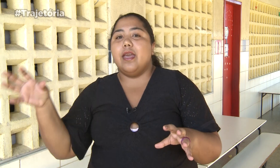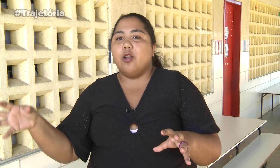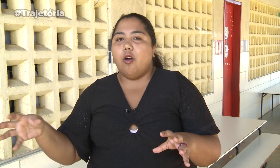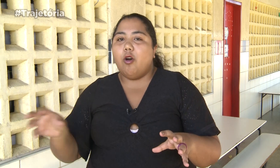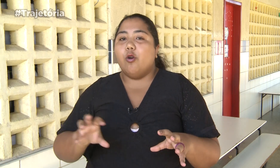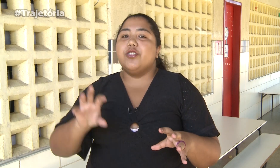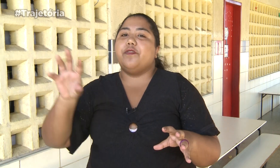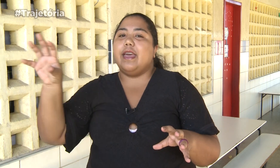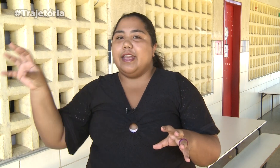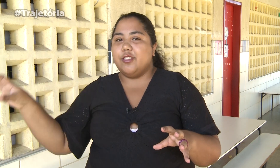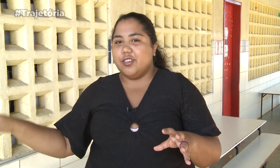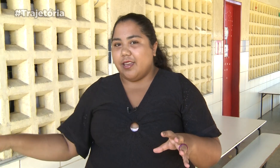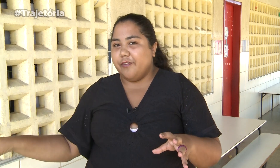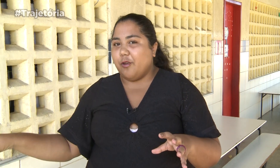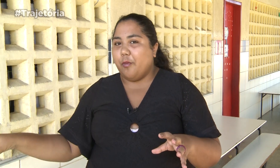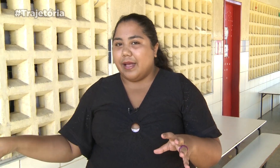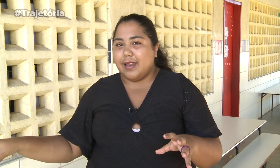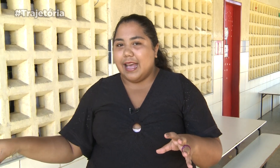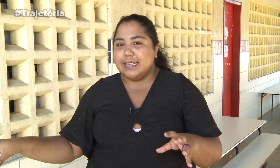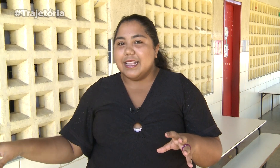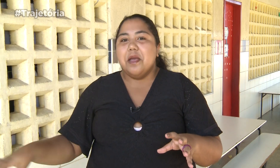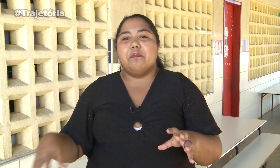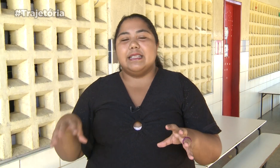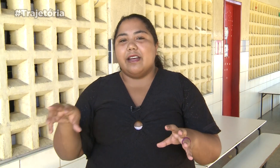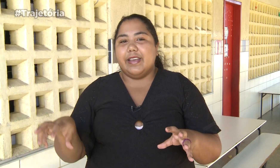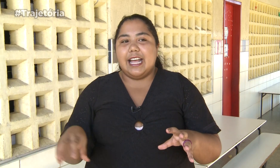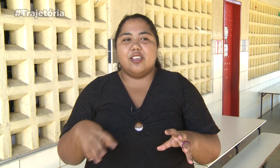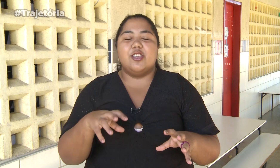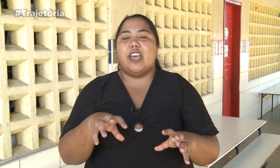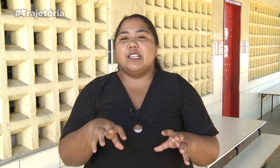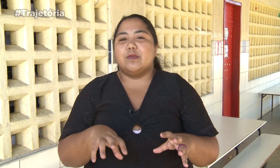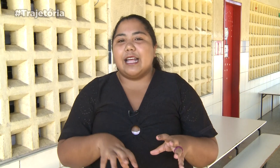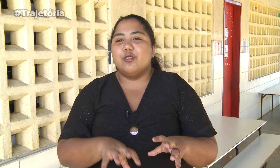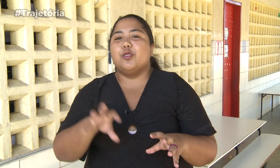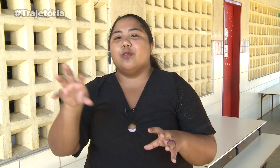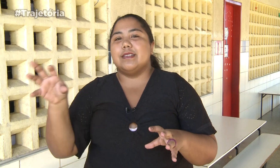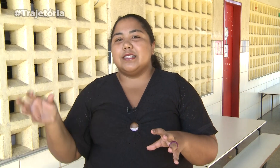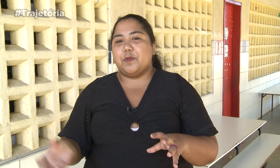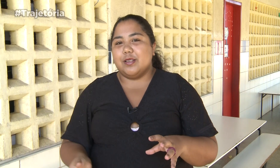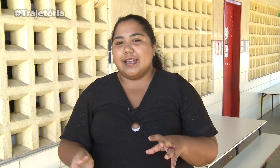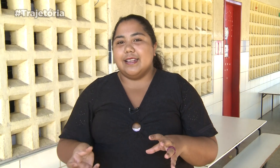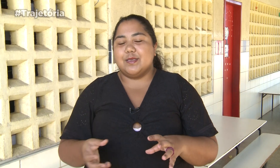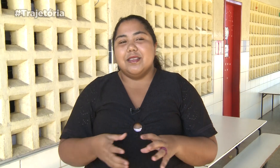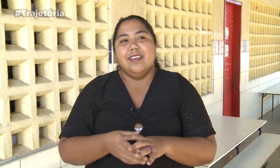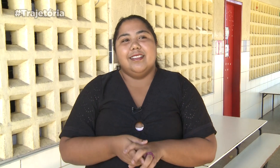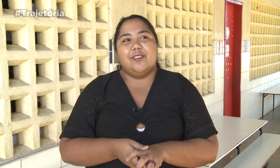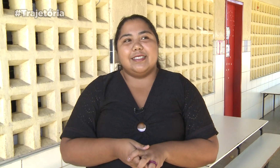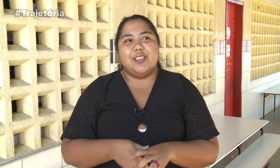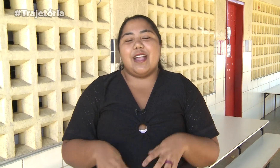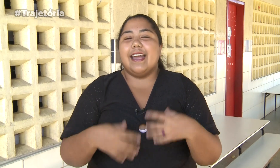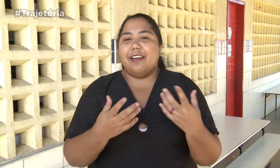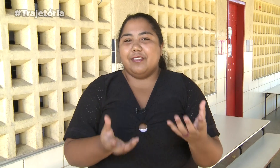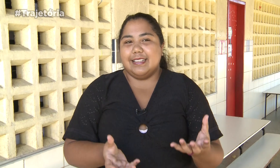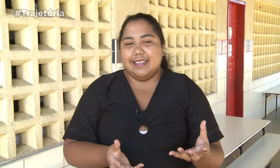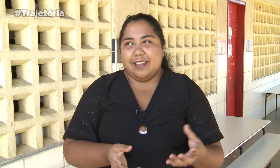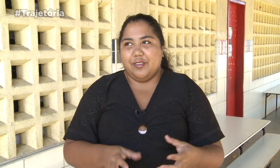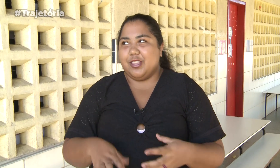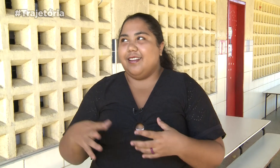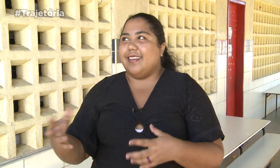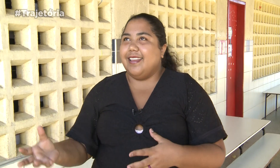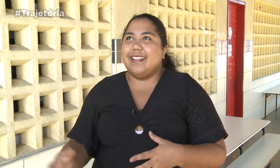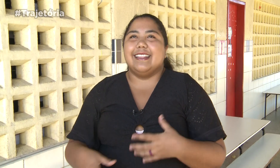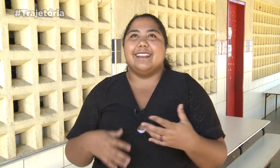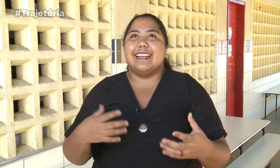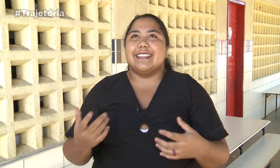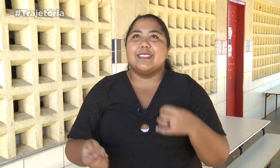é melhor ou diferente de quem ficou para trás. Mas na verdade a gente é resultado de todos esses processos. Então assim, estar gravando essa